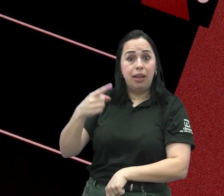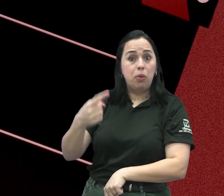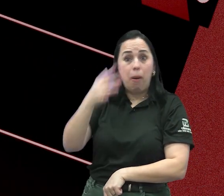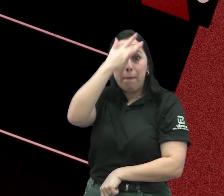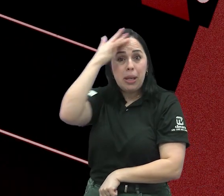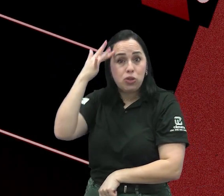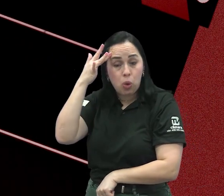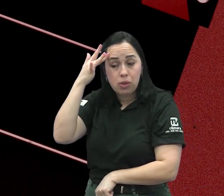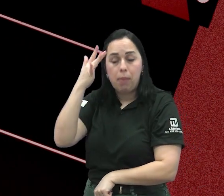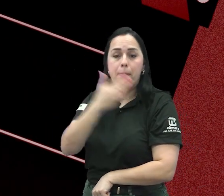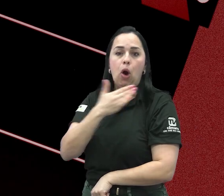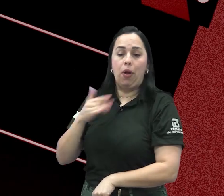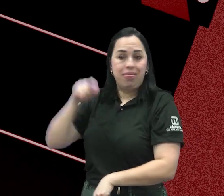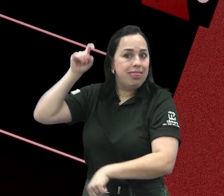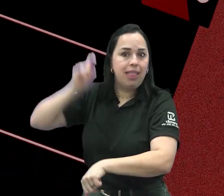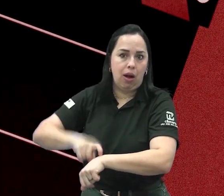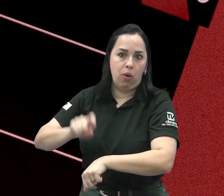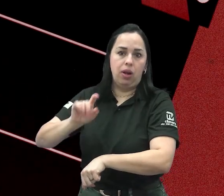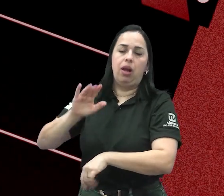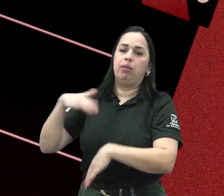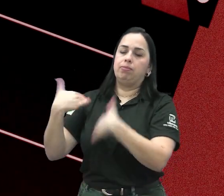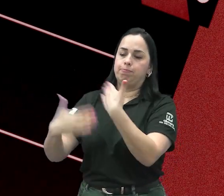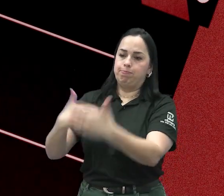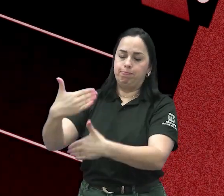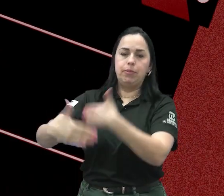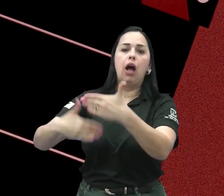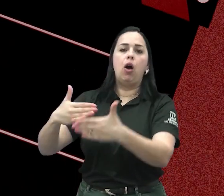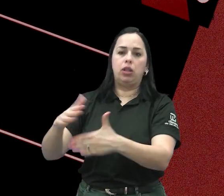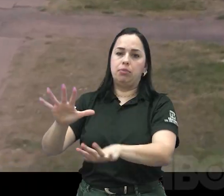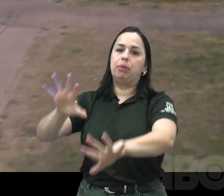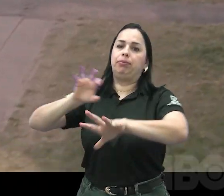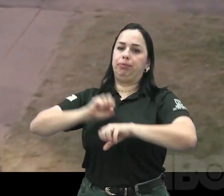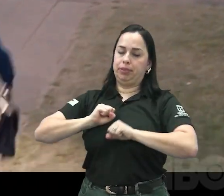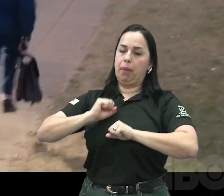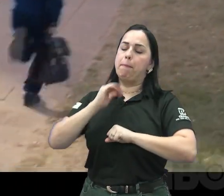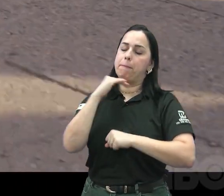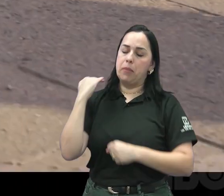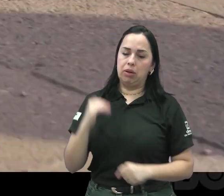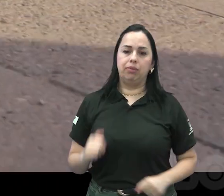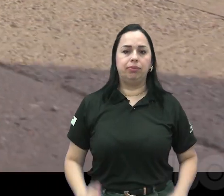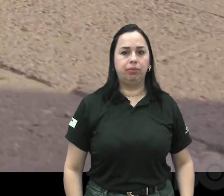outras morreram depois, vítimas da exposição à radiação.